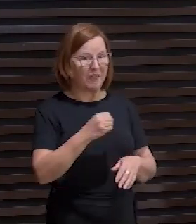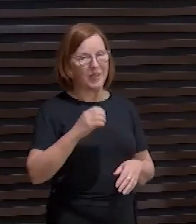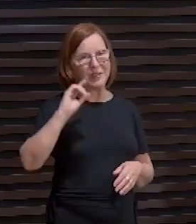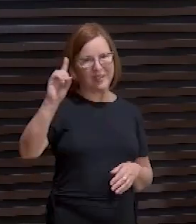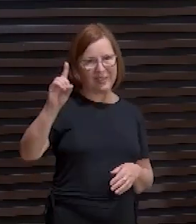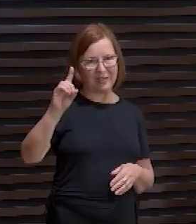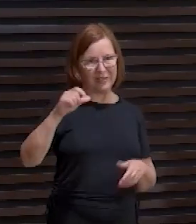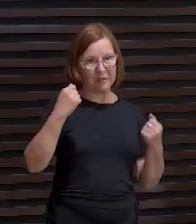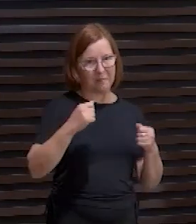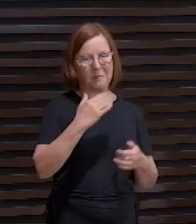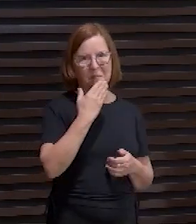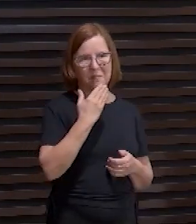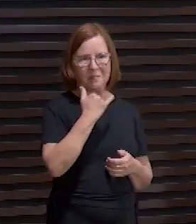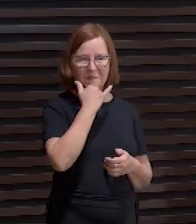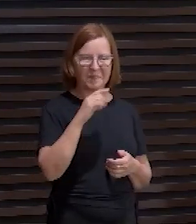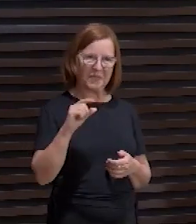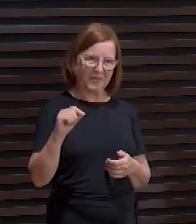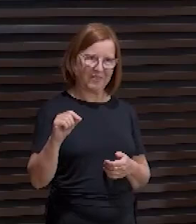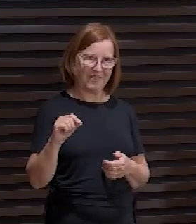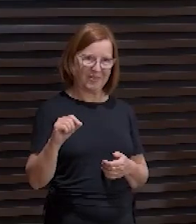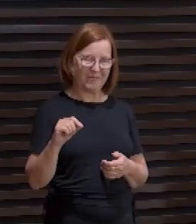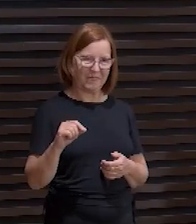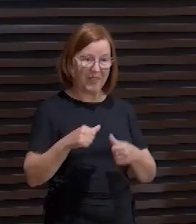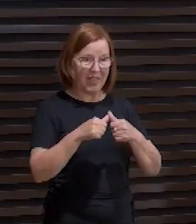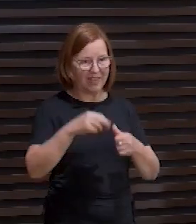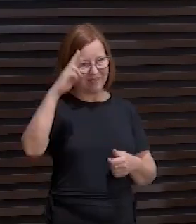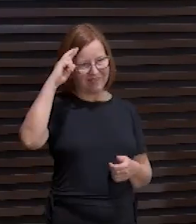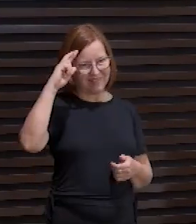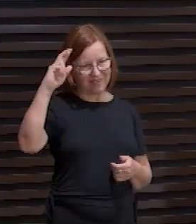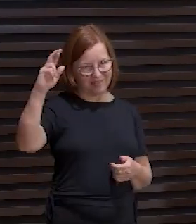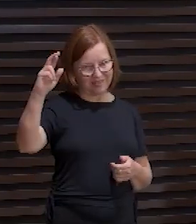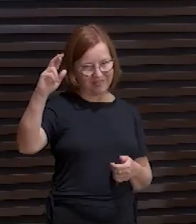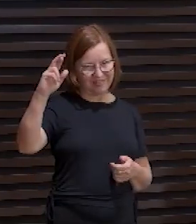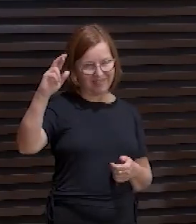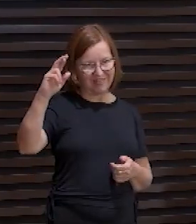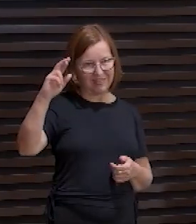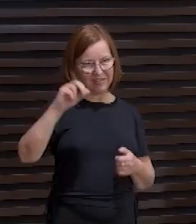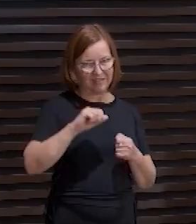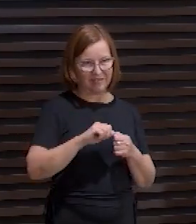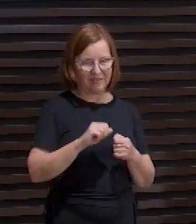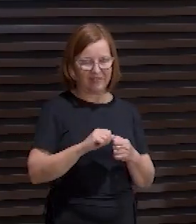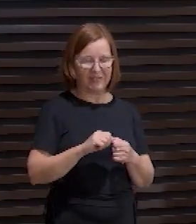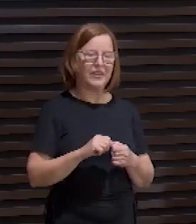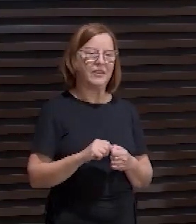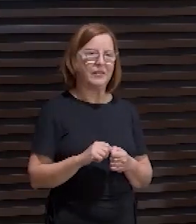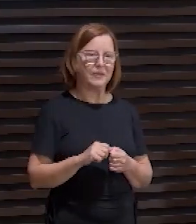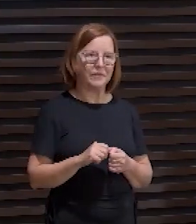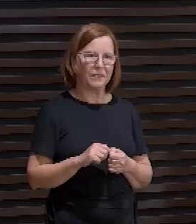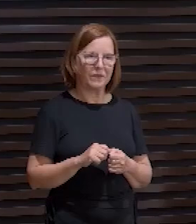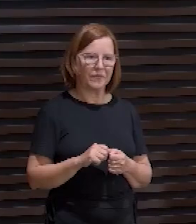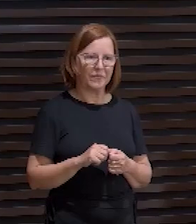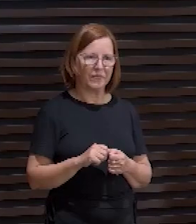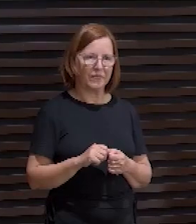esse looping. É assim que o Senhor quebrou a maldição do pecado. o Senhor escolheu